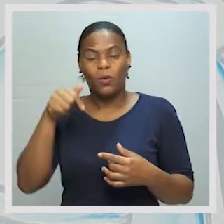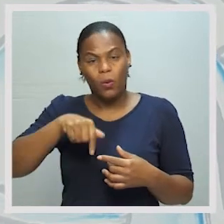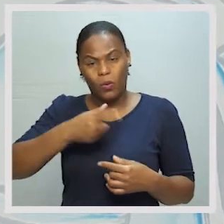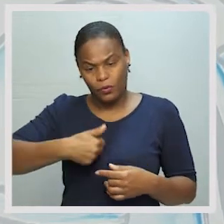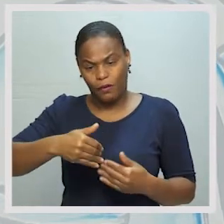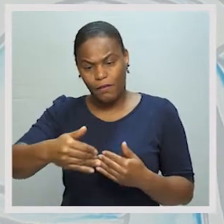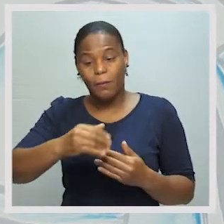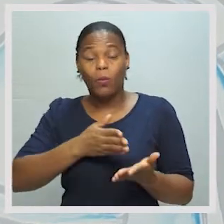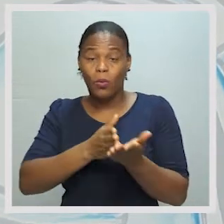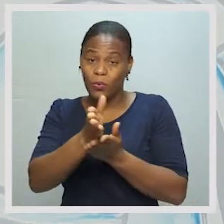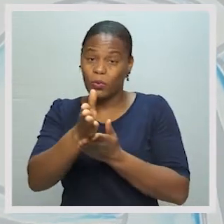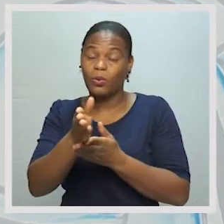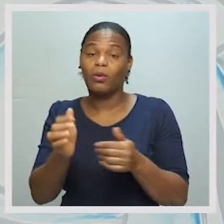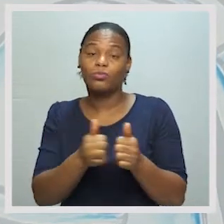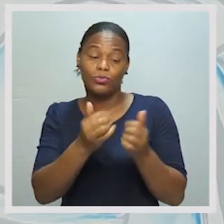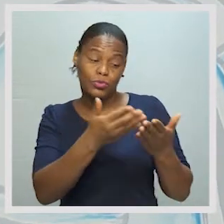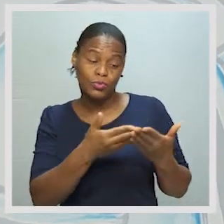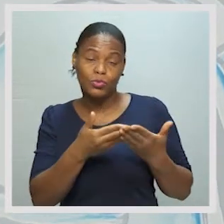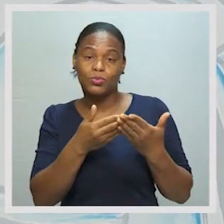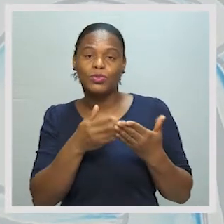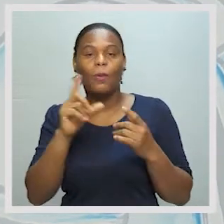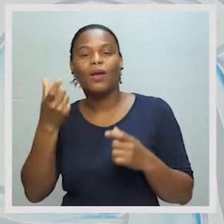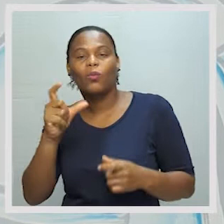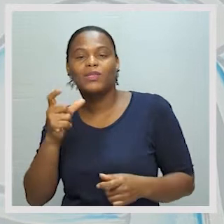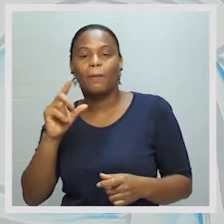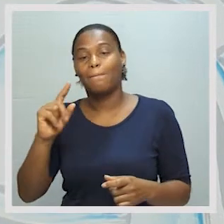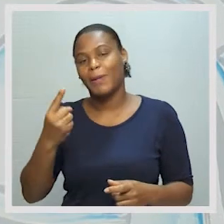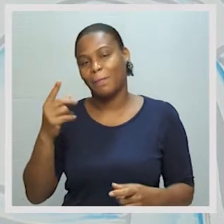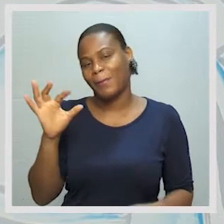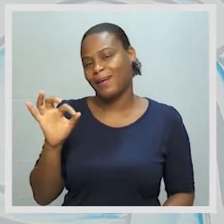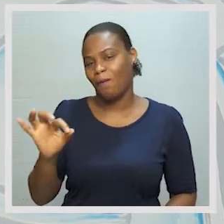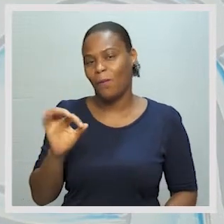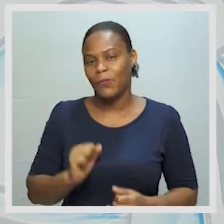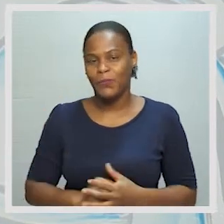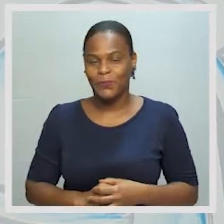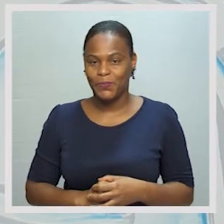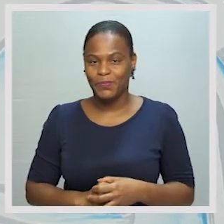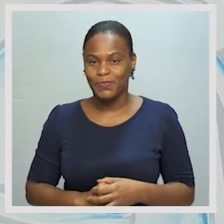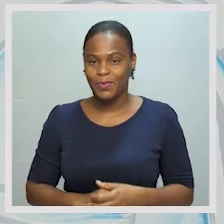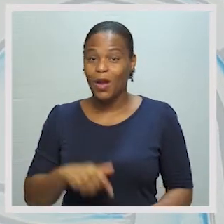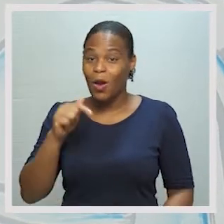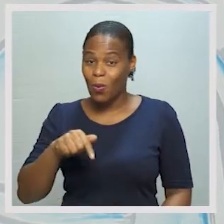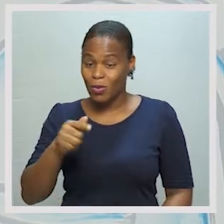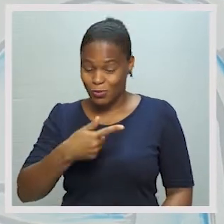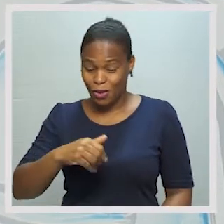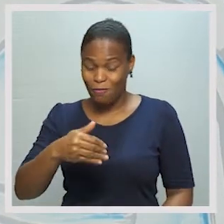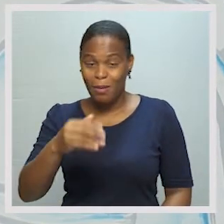vamos continuar com o estudo sobre equações do primeiro grau. Hoje nós vamos